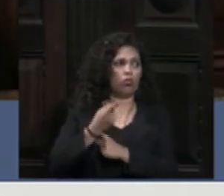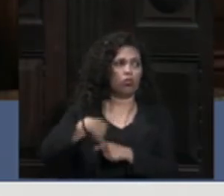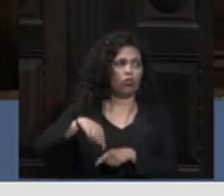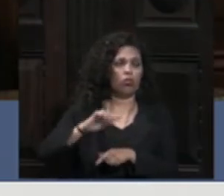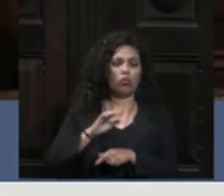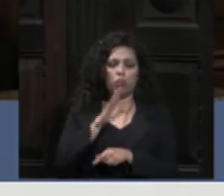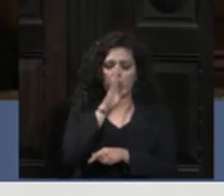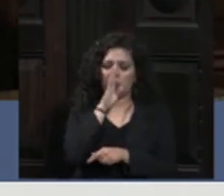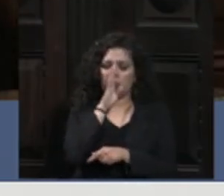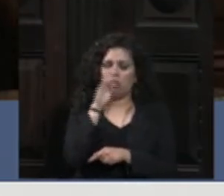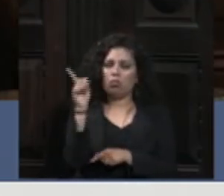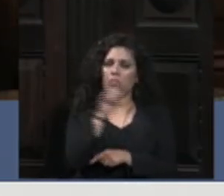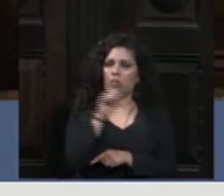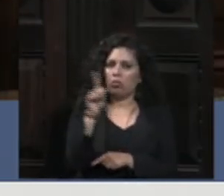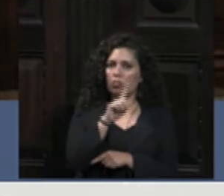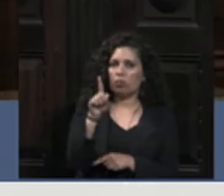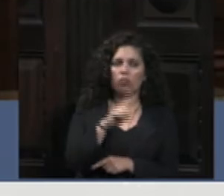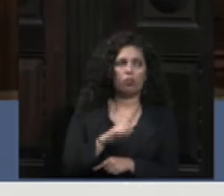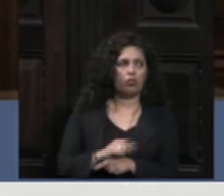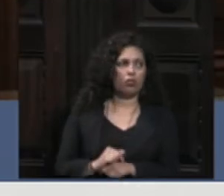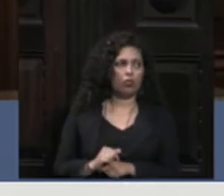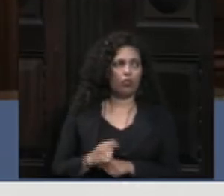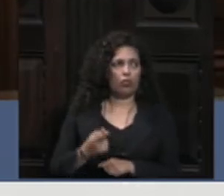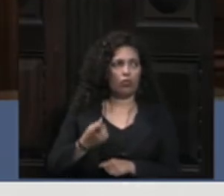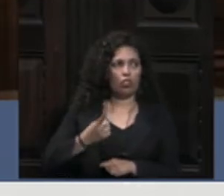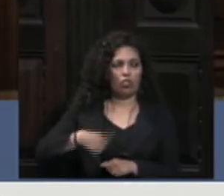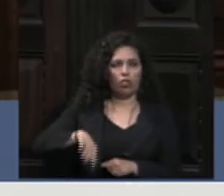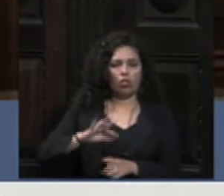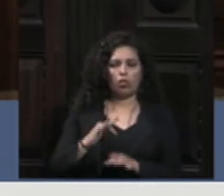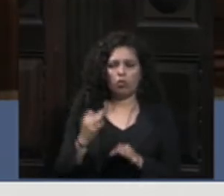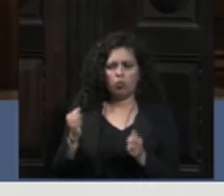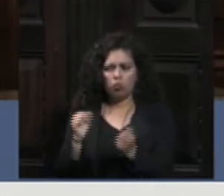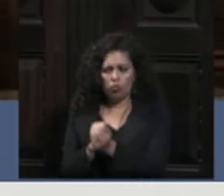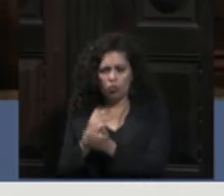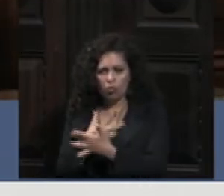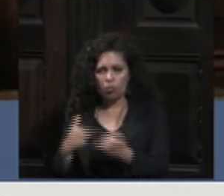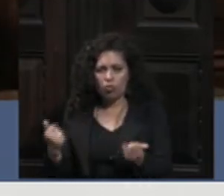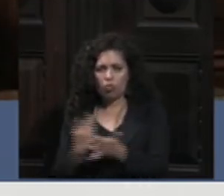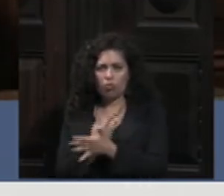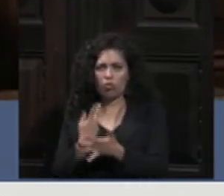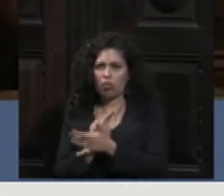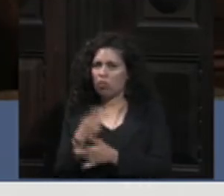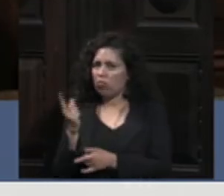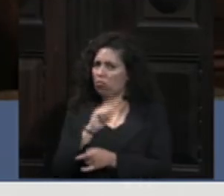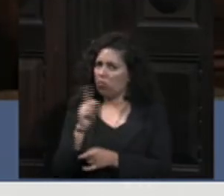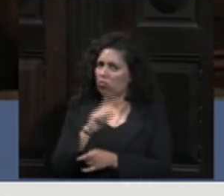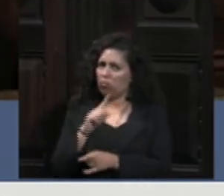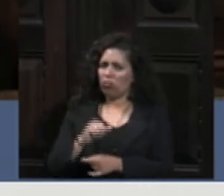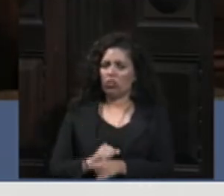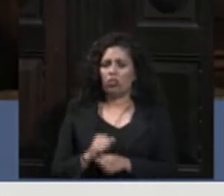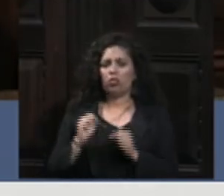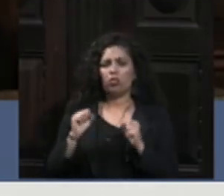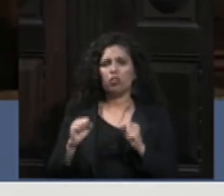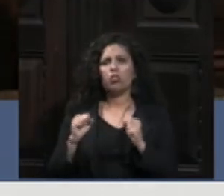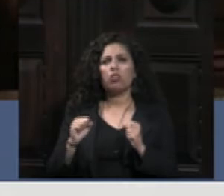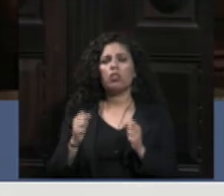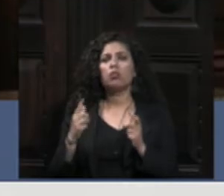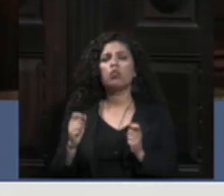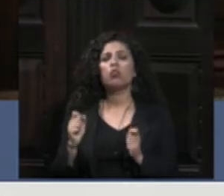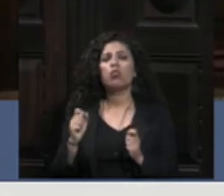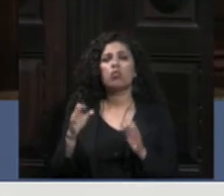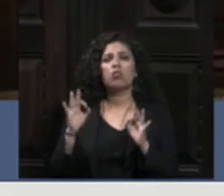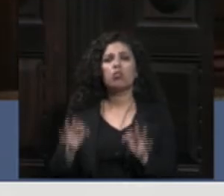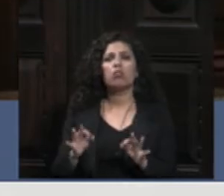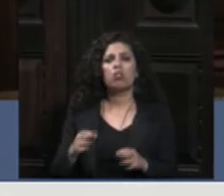nosso silêncio, não vão contar com a nossa cumplicidade. Pelo contrário, vão contar com a nossa indignação,